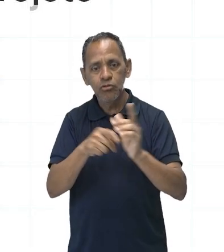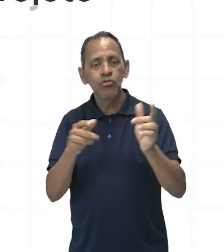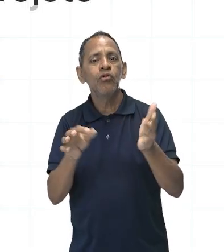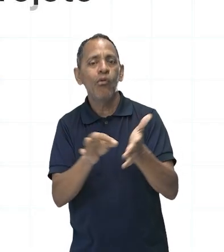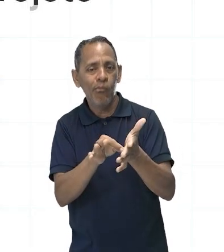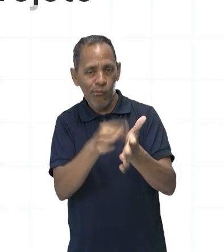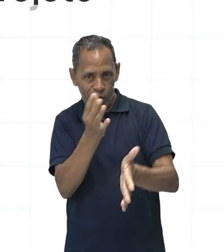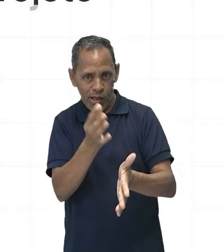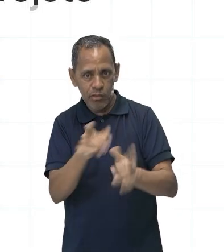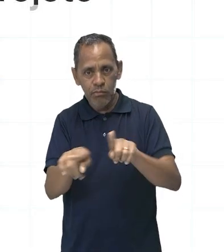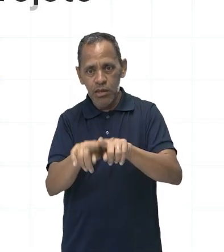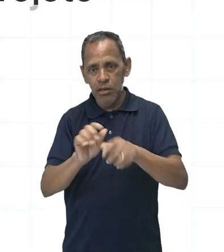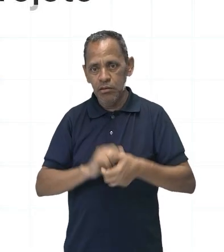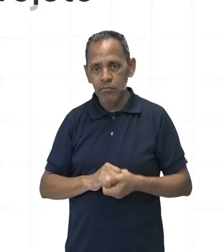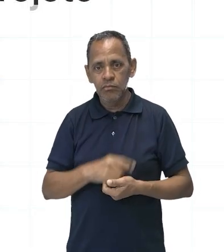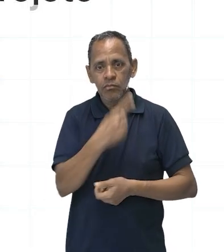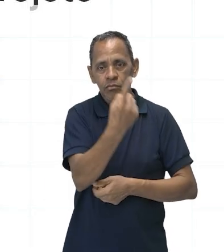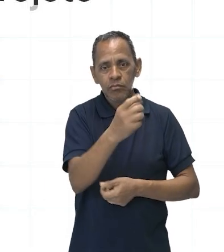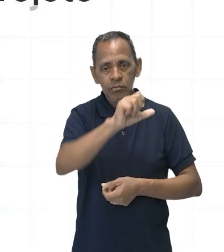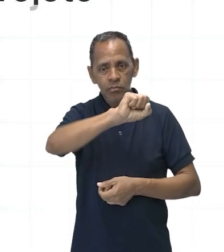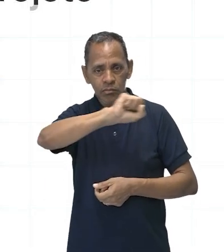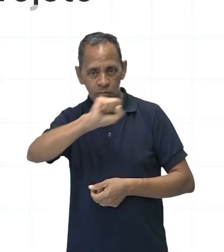foi aprovado em